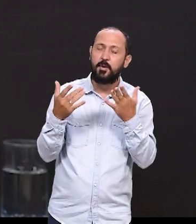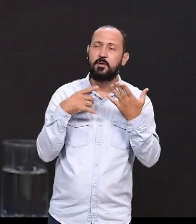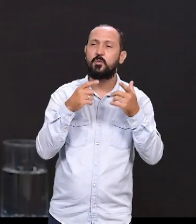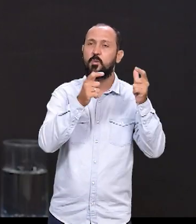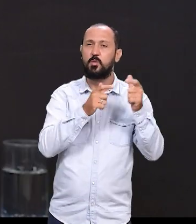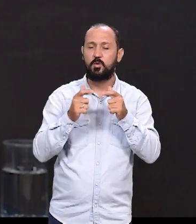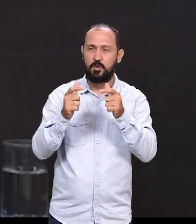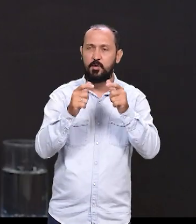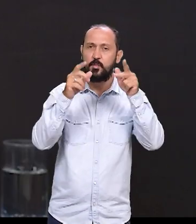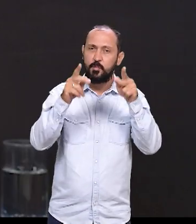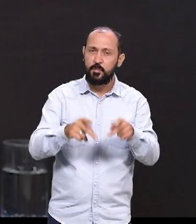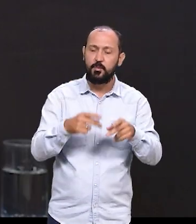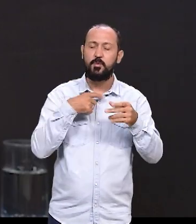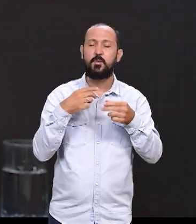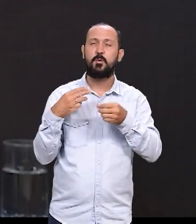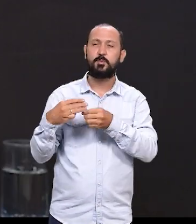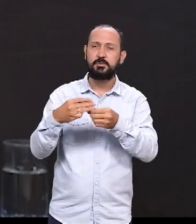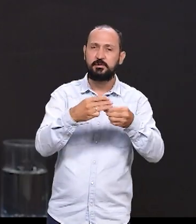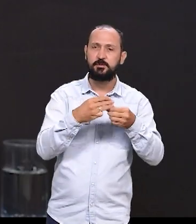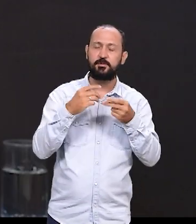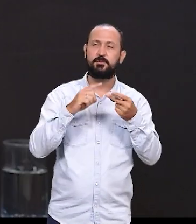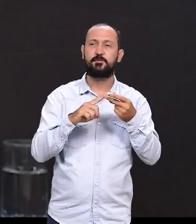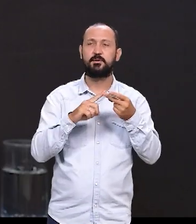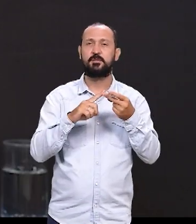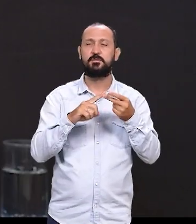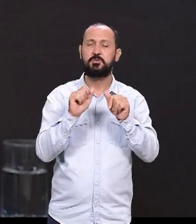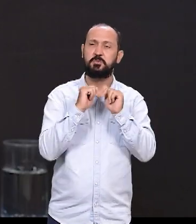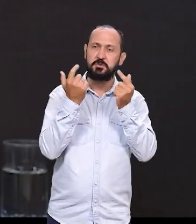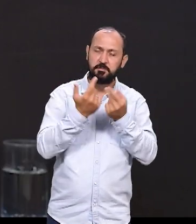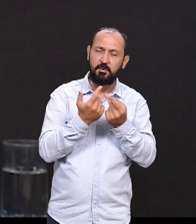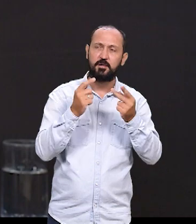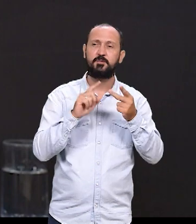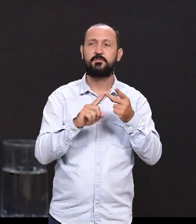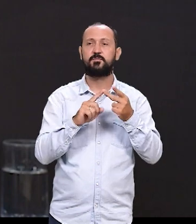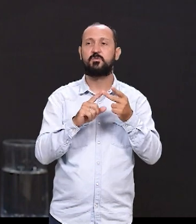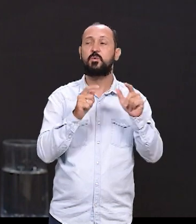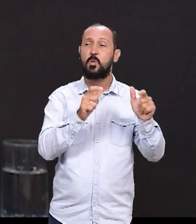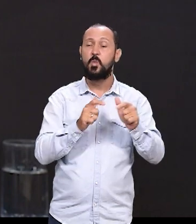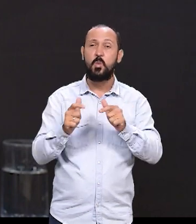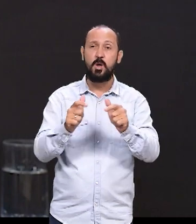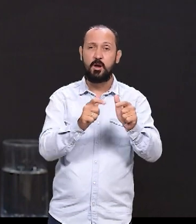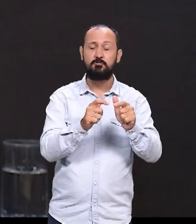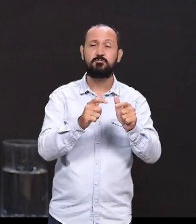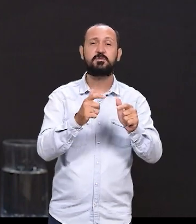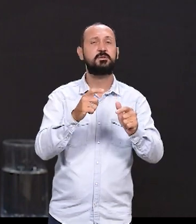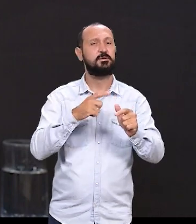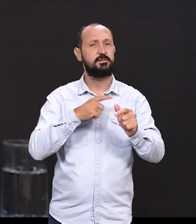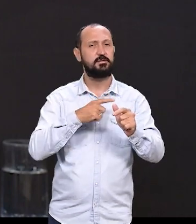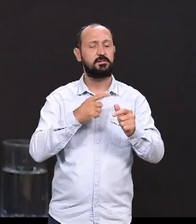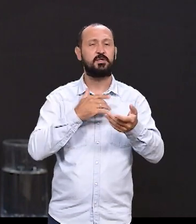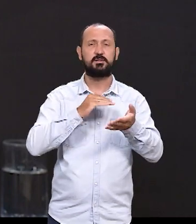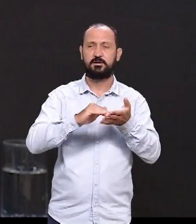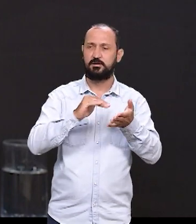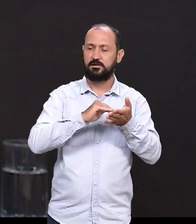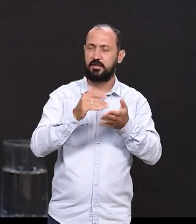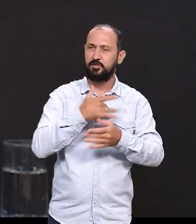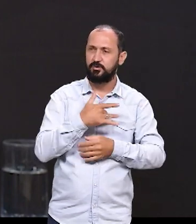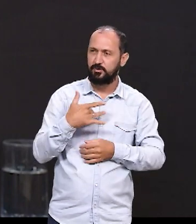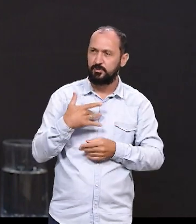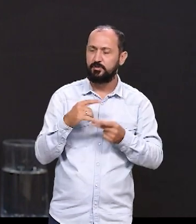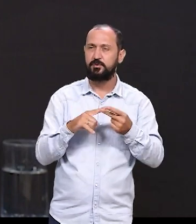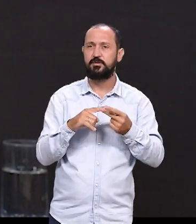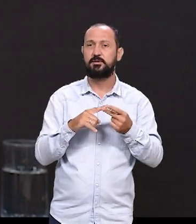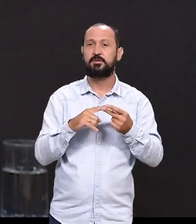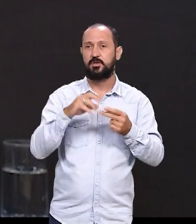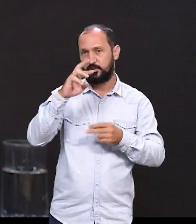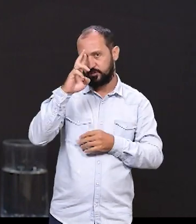encontra muitas portas abertas nos órgãos públicos seja municipais seja na Assembleia são nos órgãos em que tem